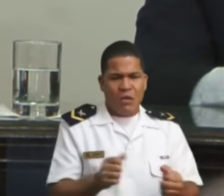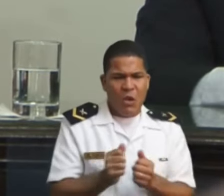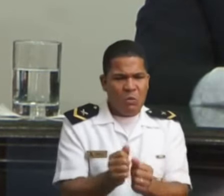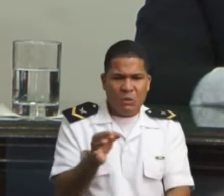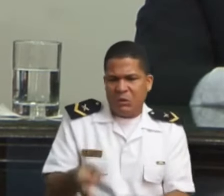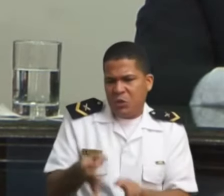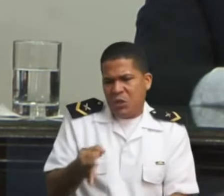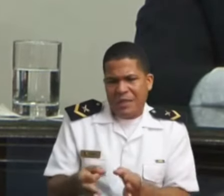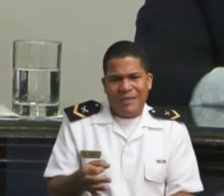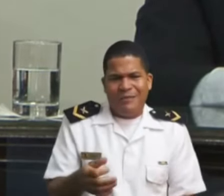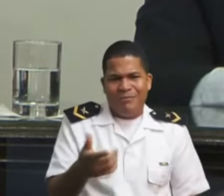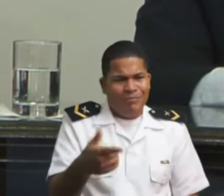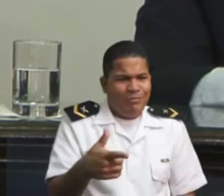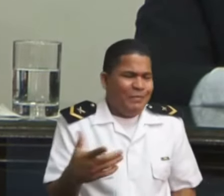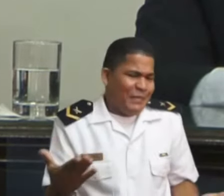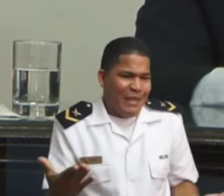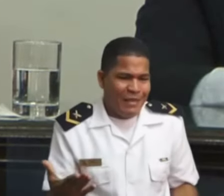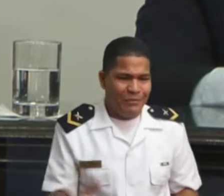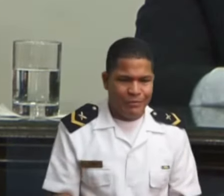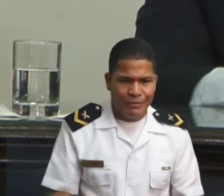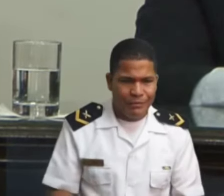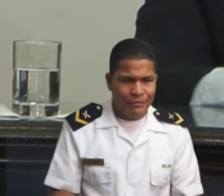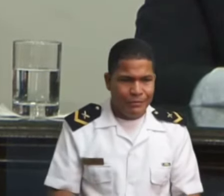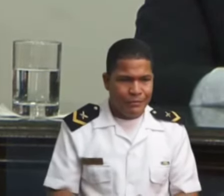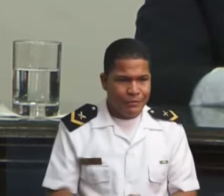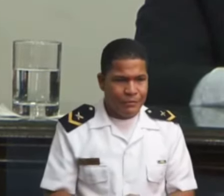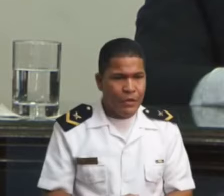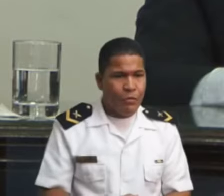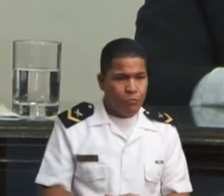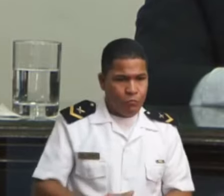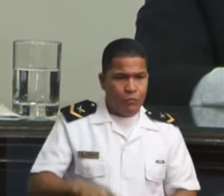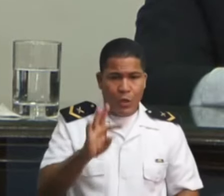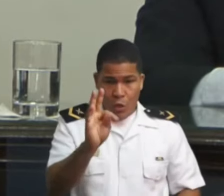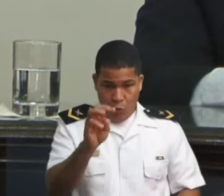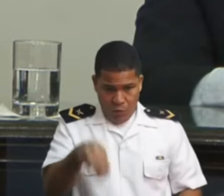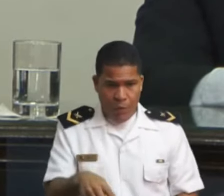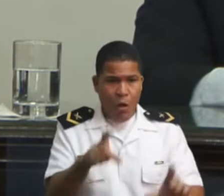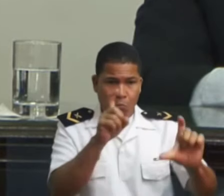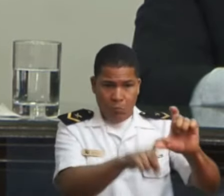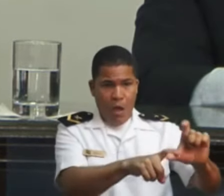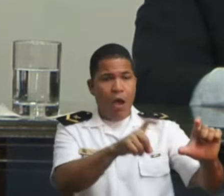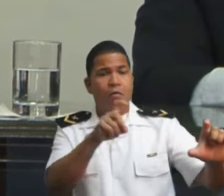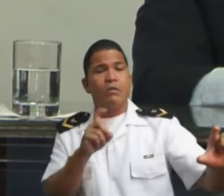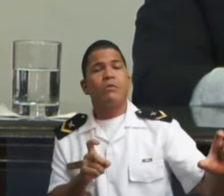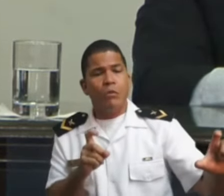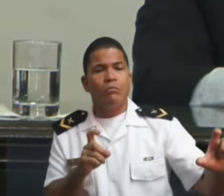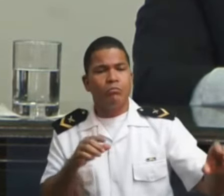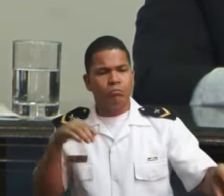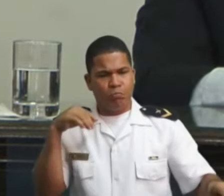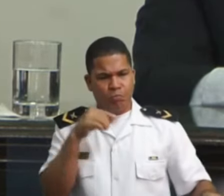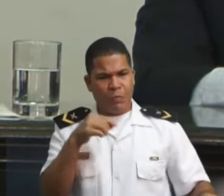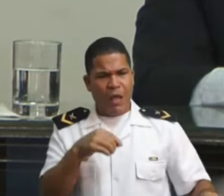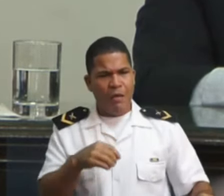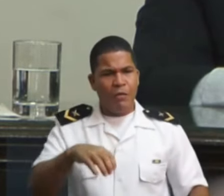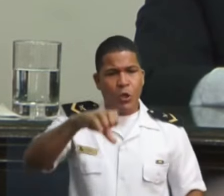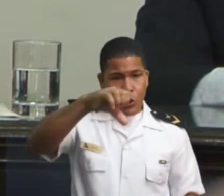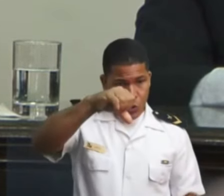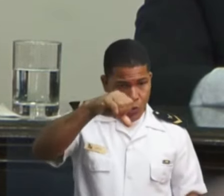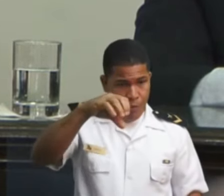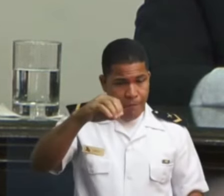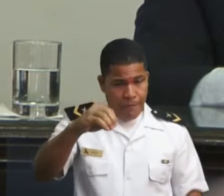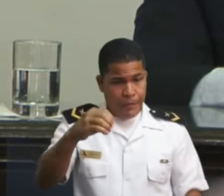há hierarquia e subordinação. O tribunal é autônomo, e como autônomo, há 90